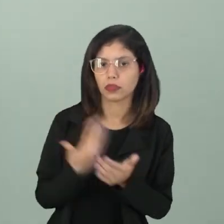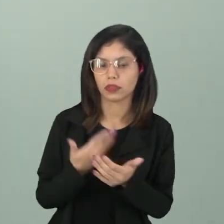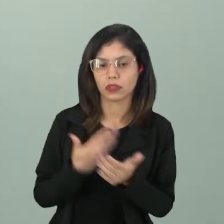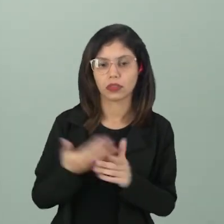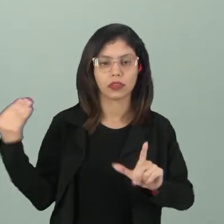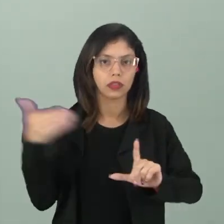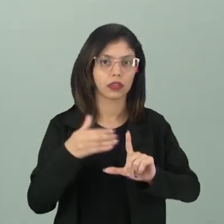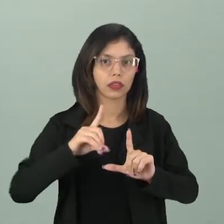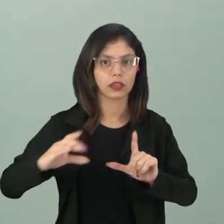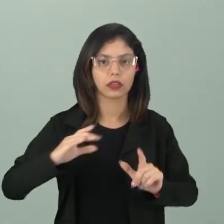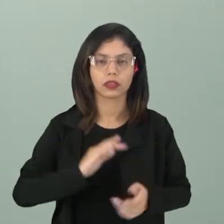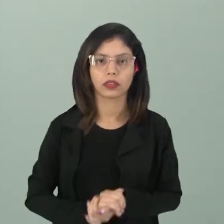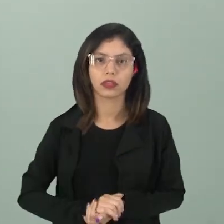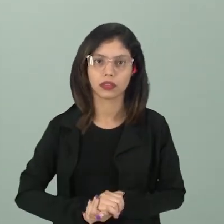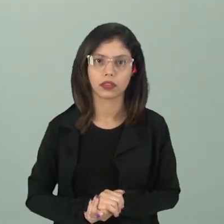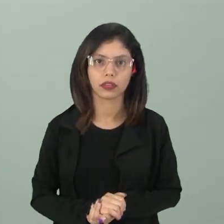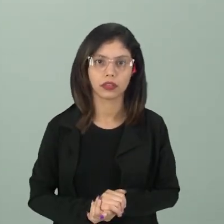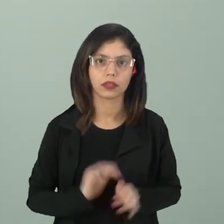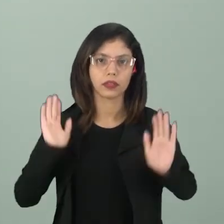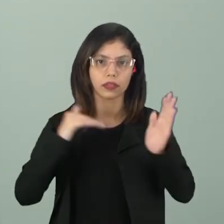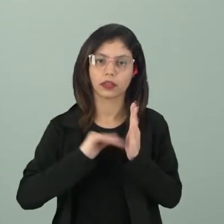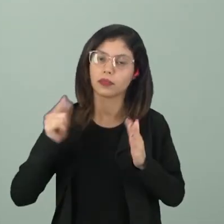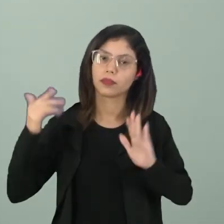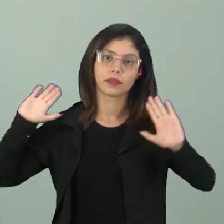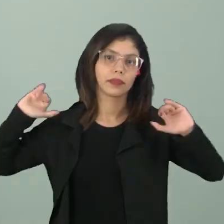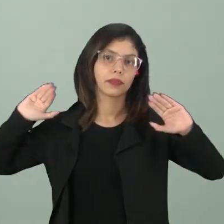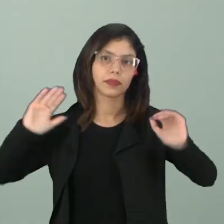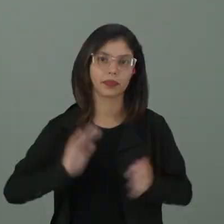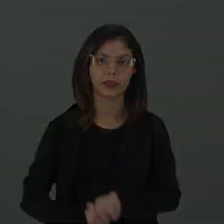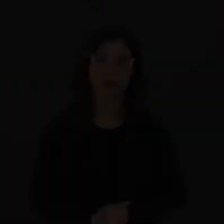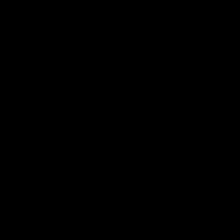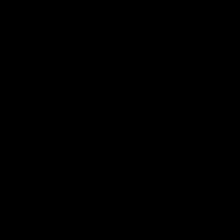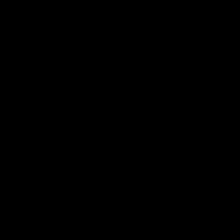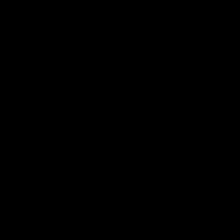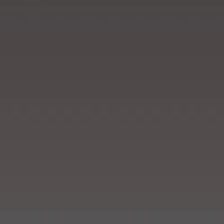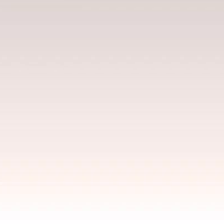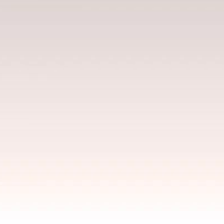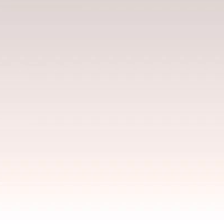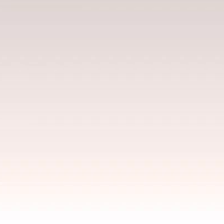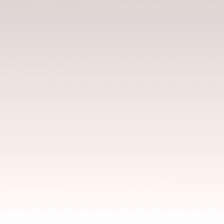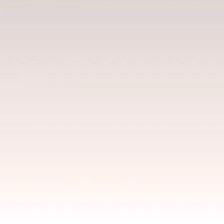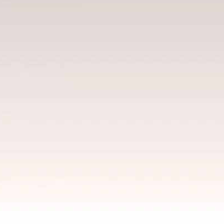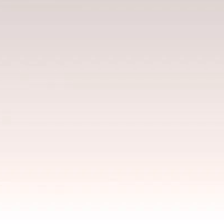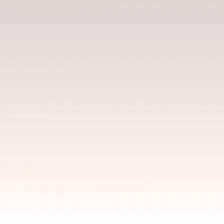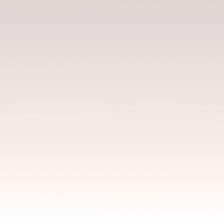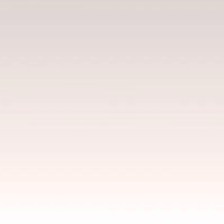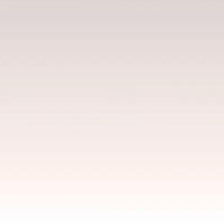aulas é só acessar a plataforma Eduque. E até a próxima aula.